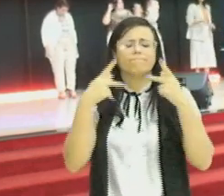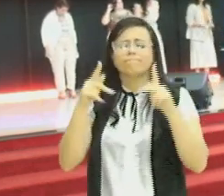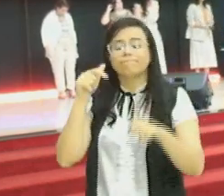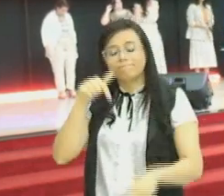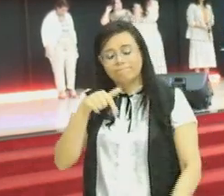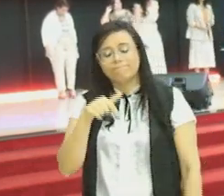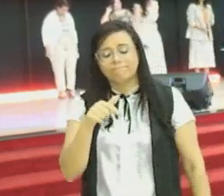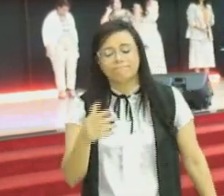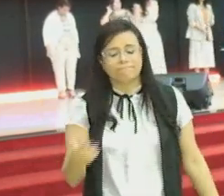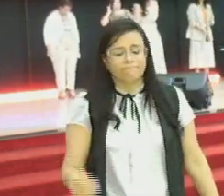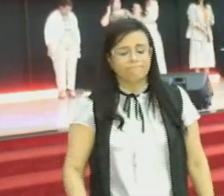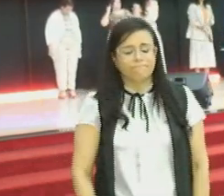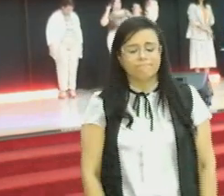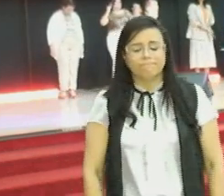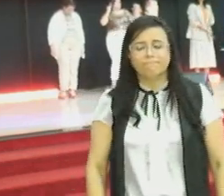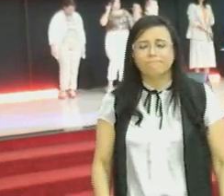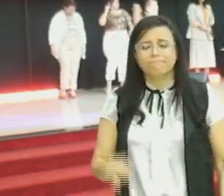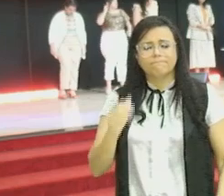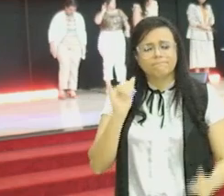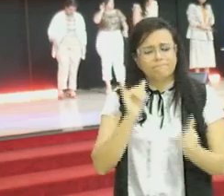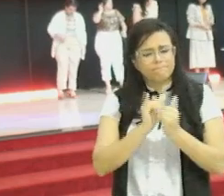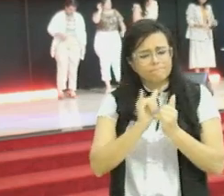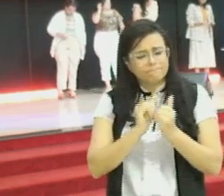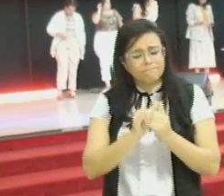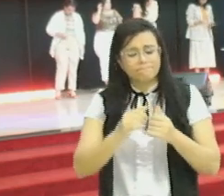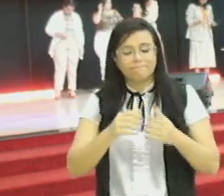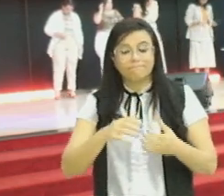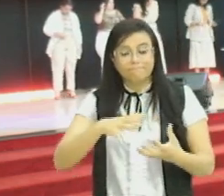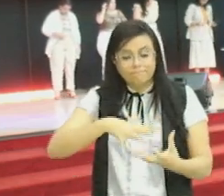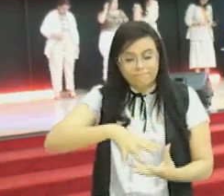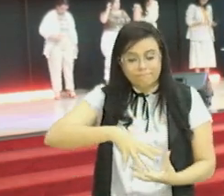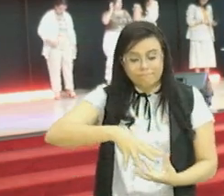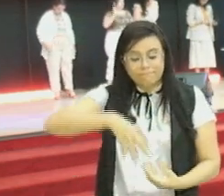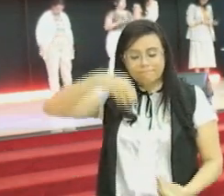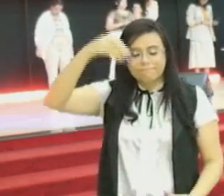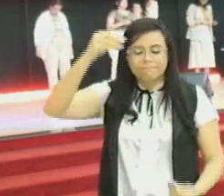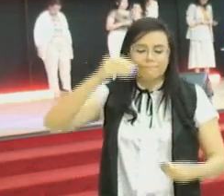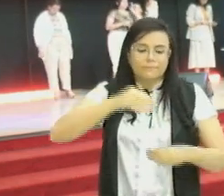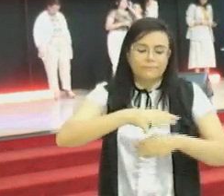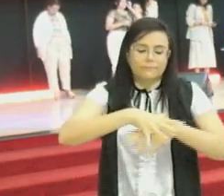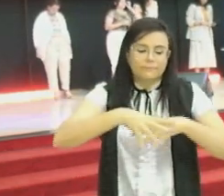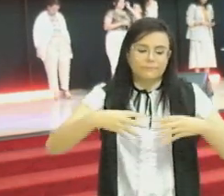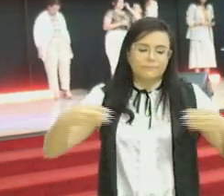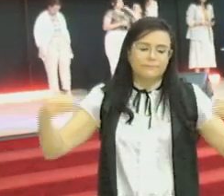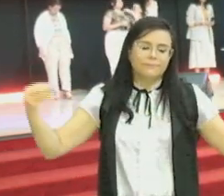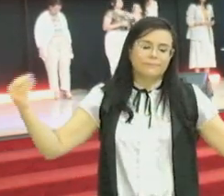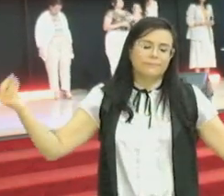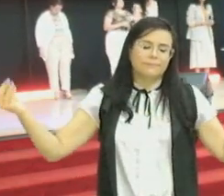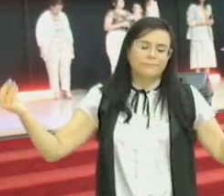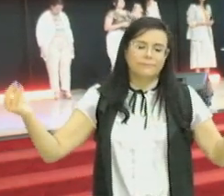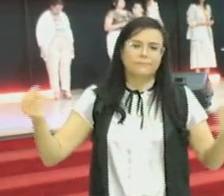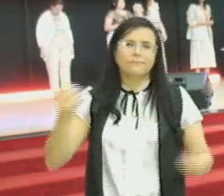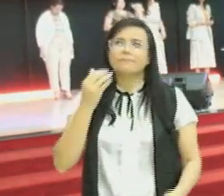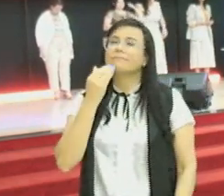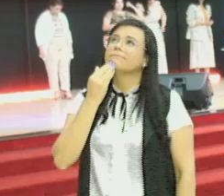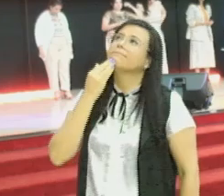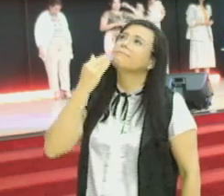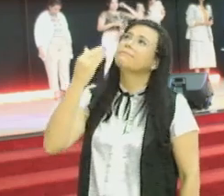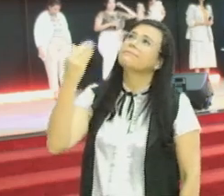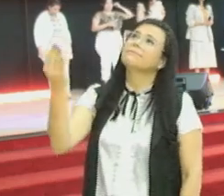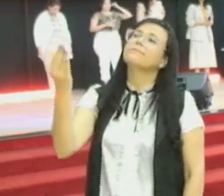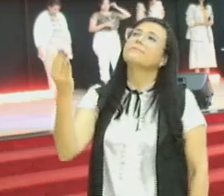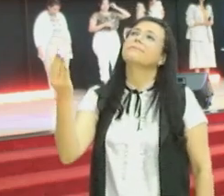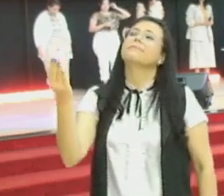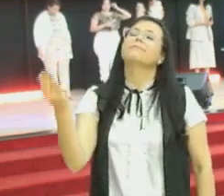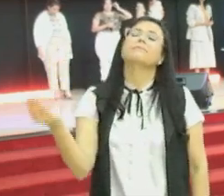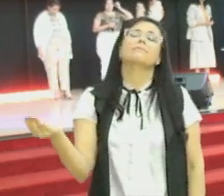noite. Perdão é a cura da alma. E eu quero te pedir, Espírito Santo, que Tu